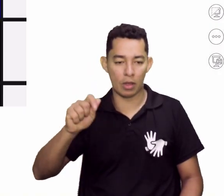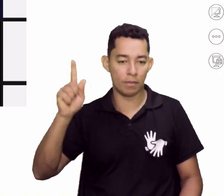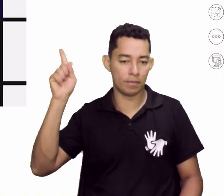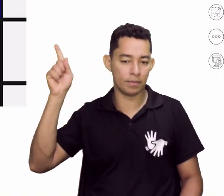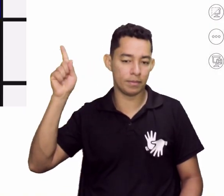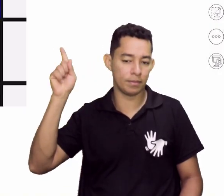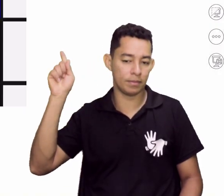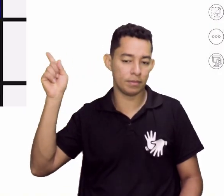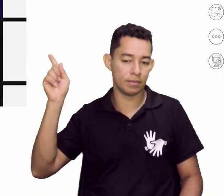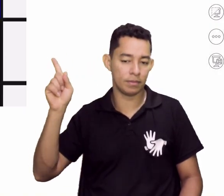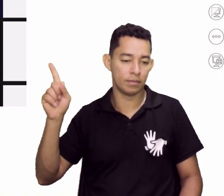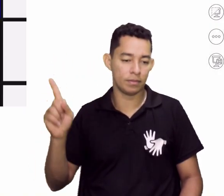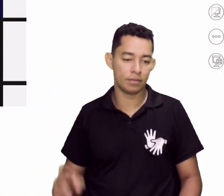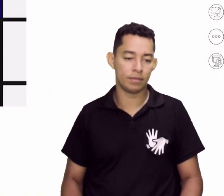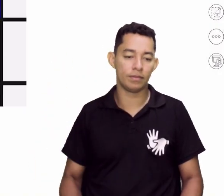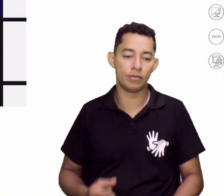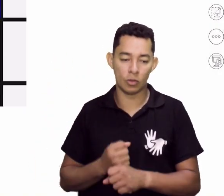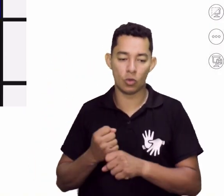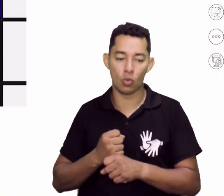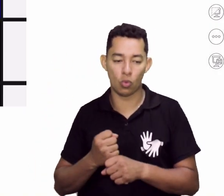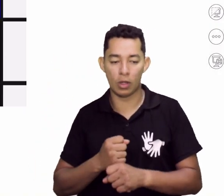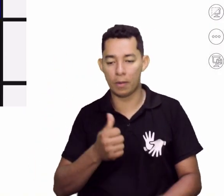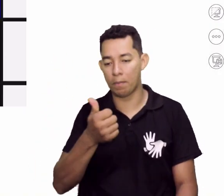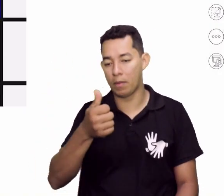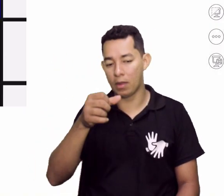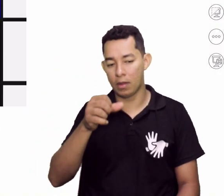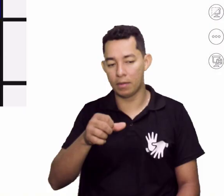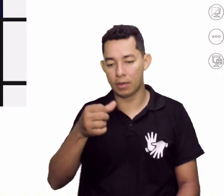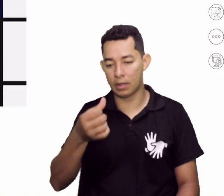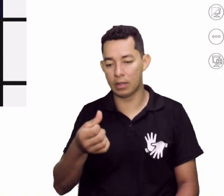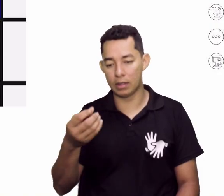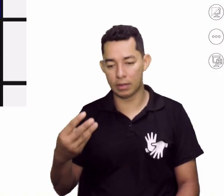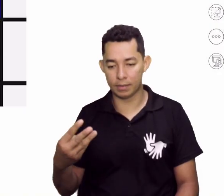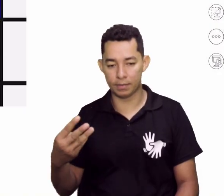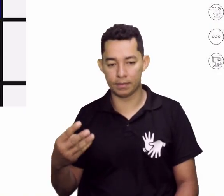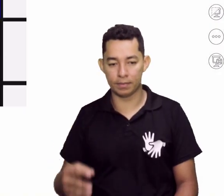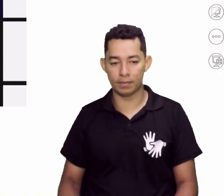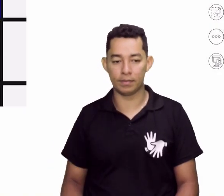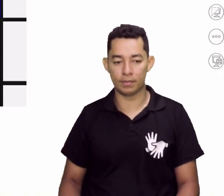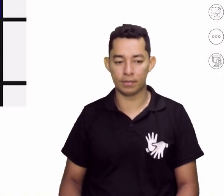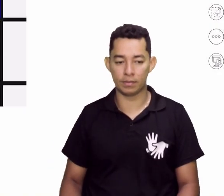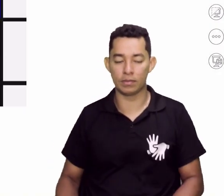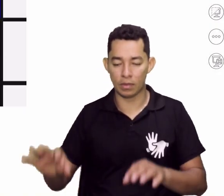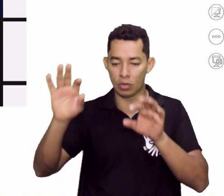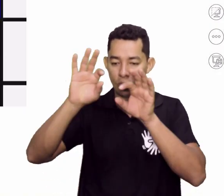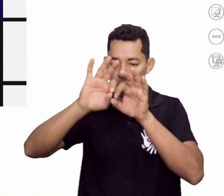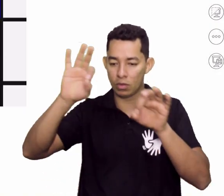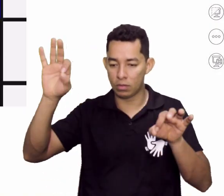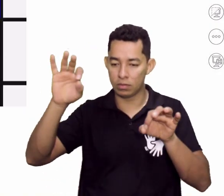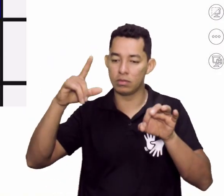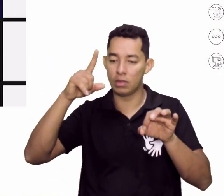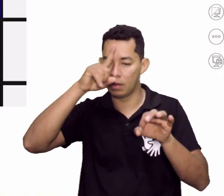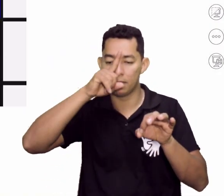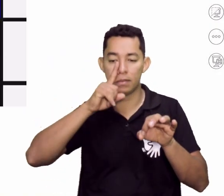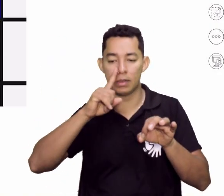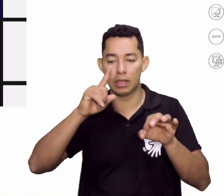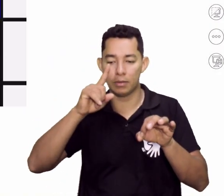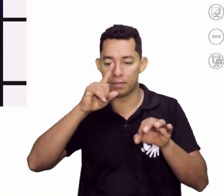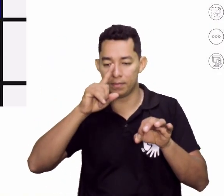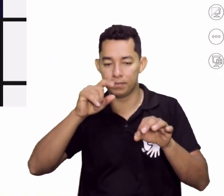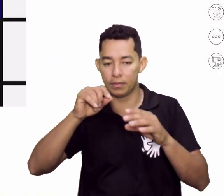1963, Dan Flavin, sei lá. É um tubo amarelo fluorescente